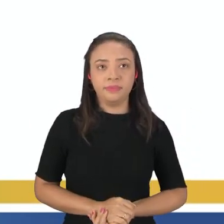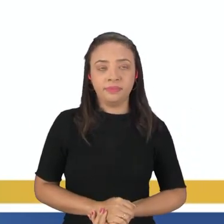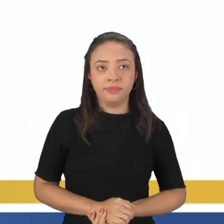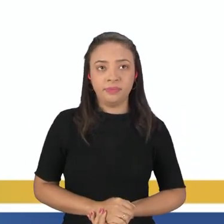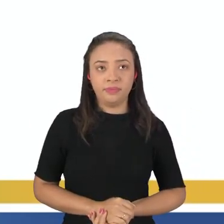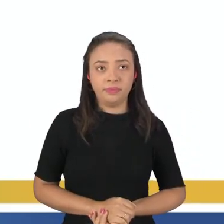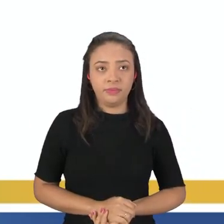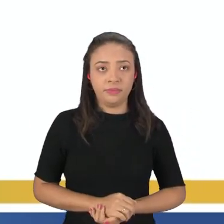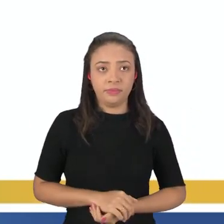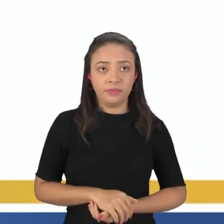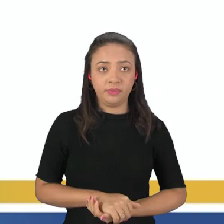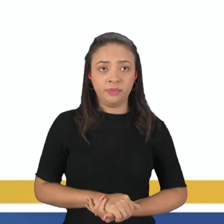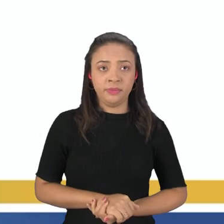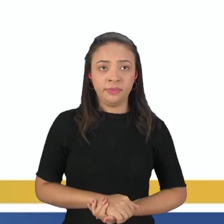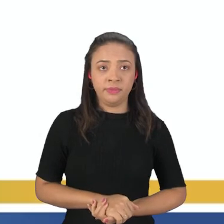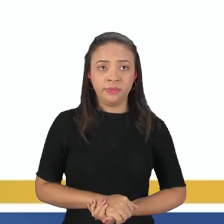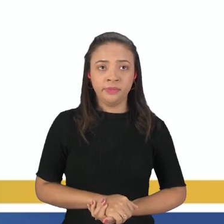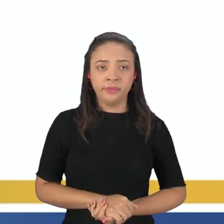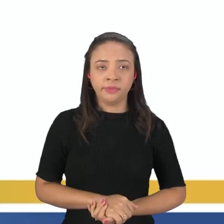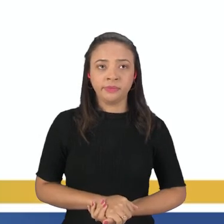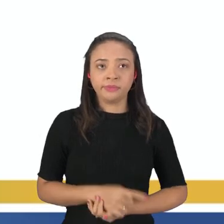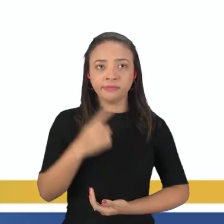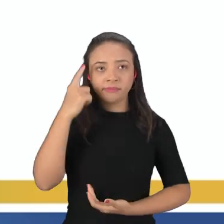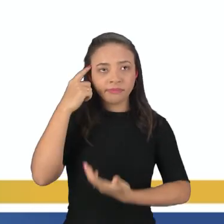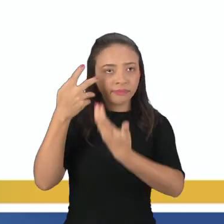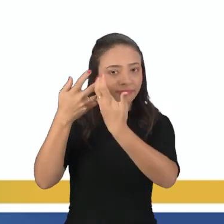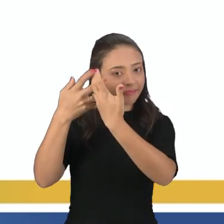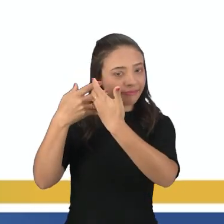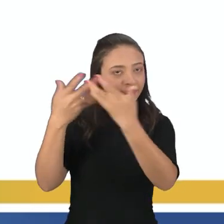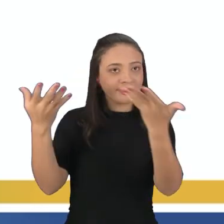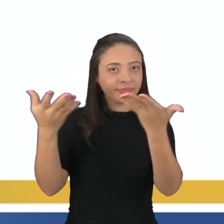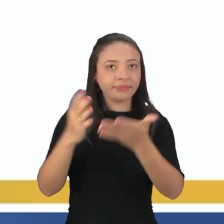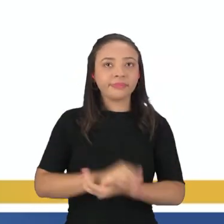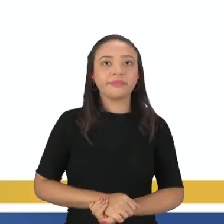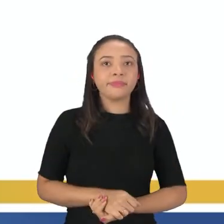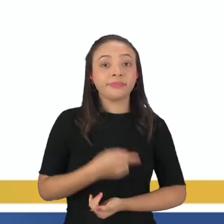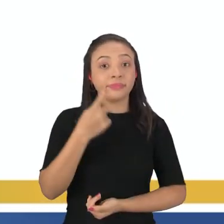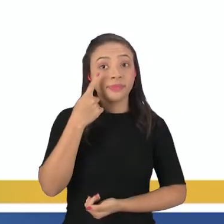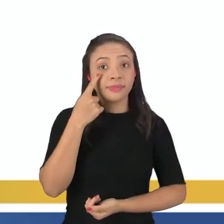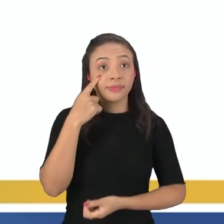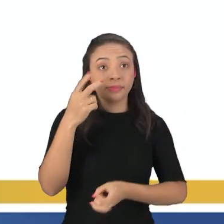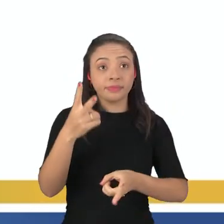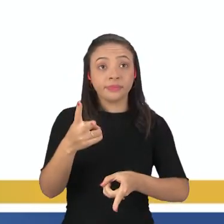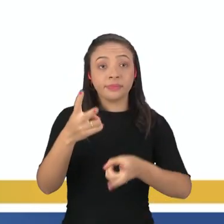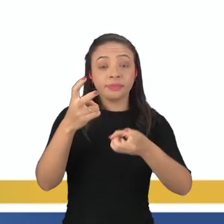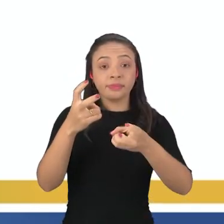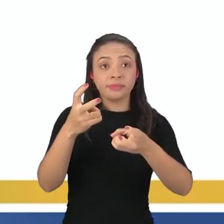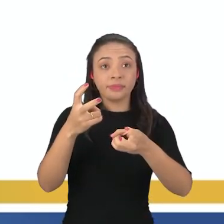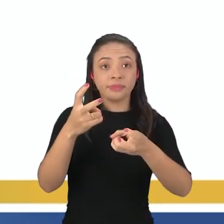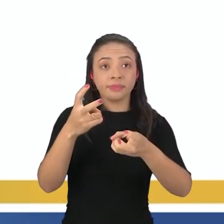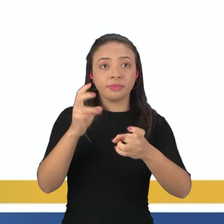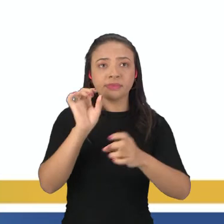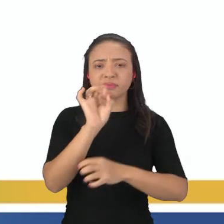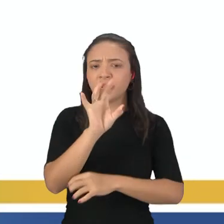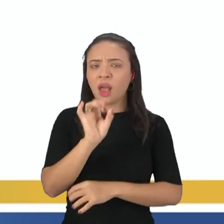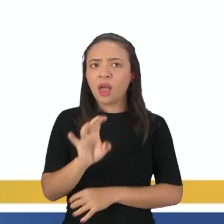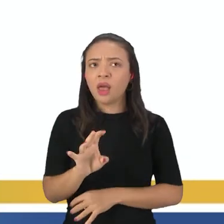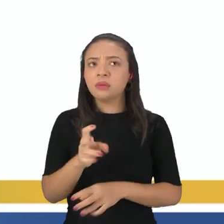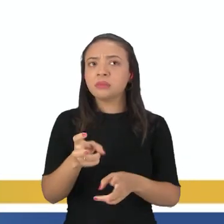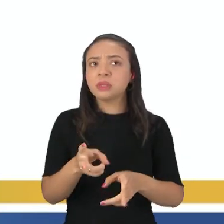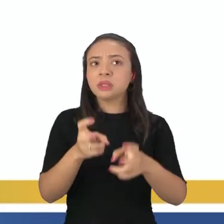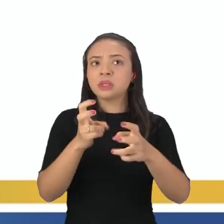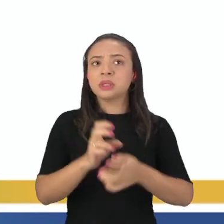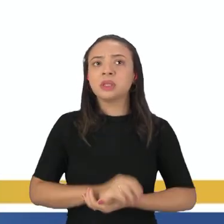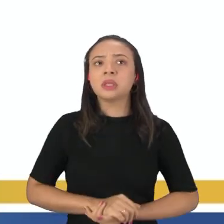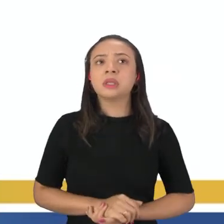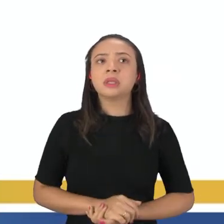variação. E aí? Vamos pensar um pouquinho? Atentem-se, olhem cada alternativa e